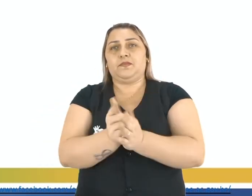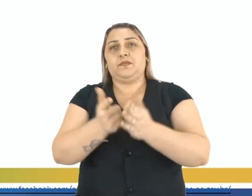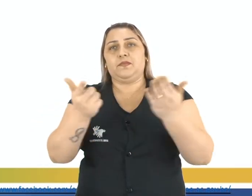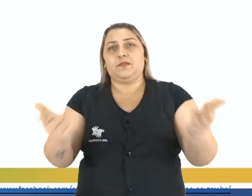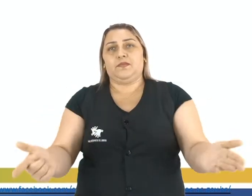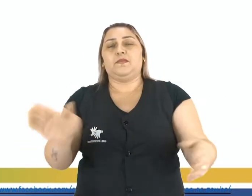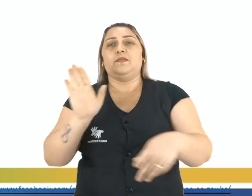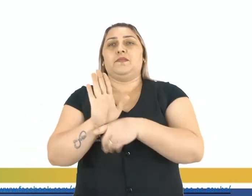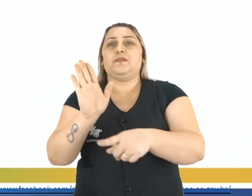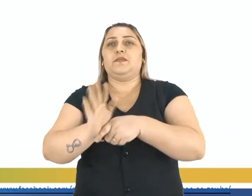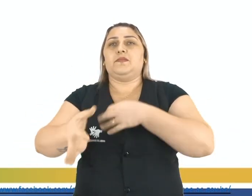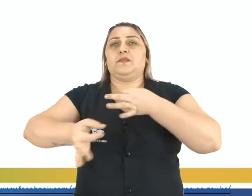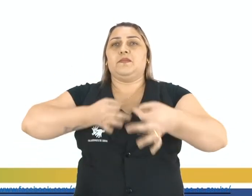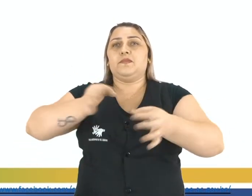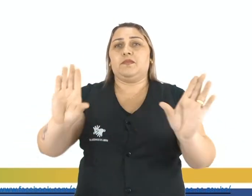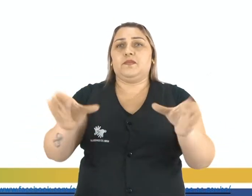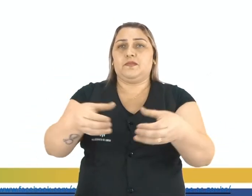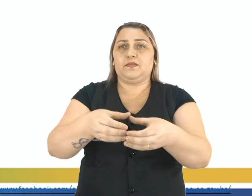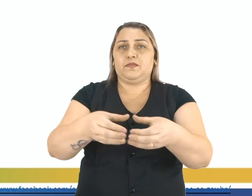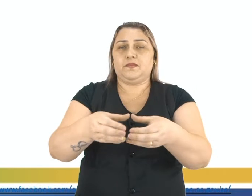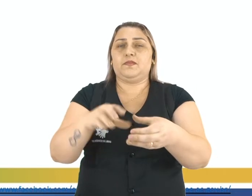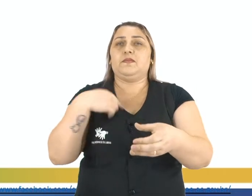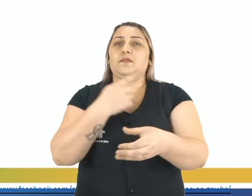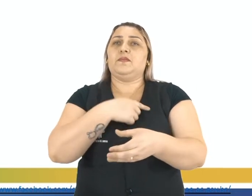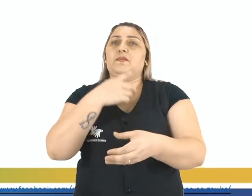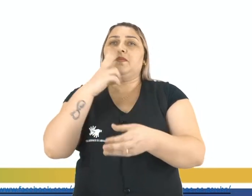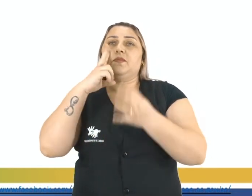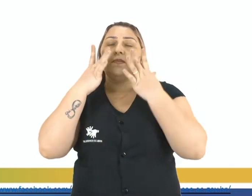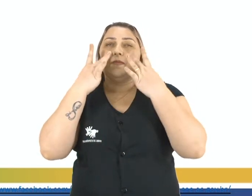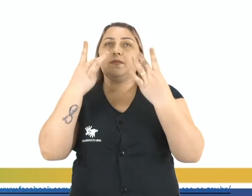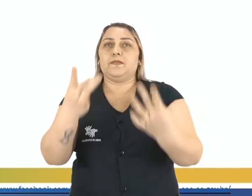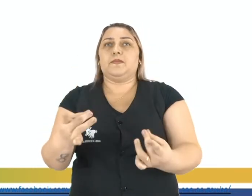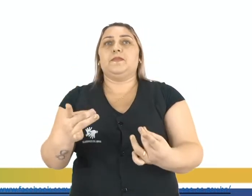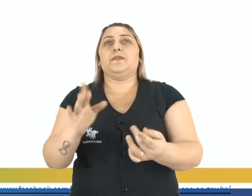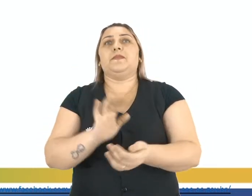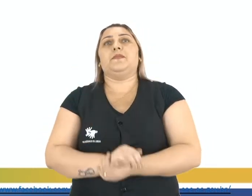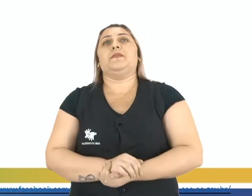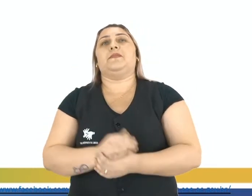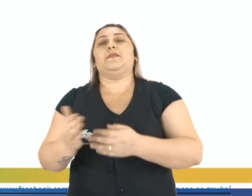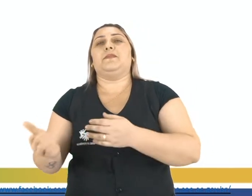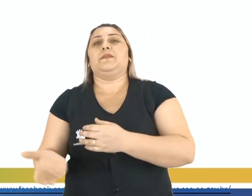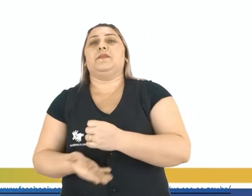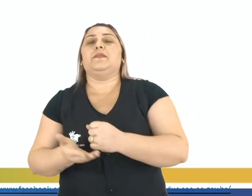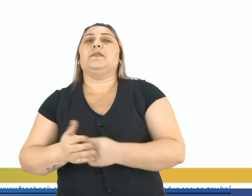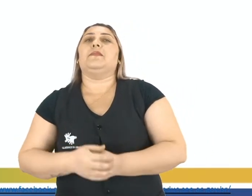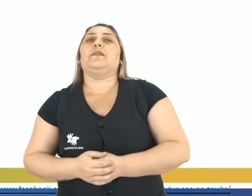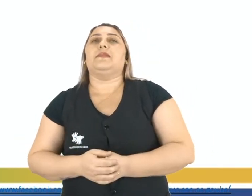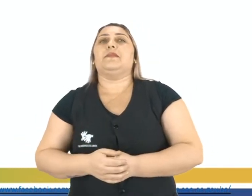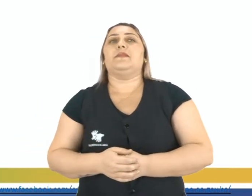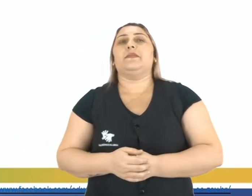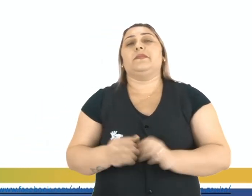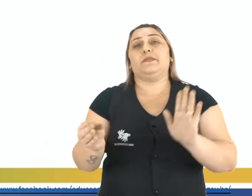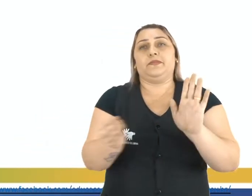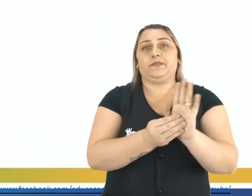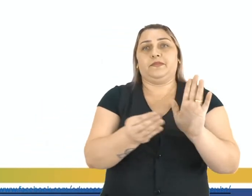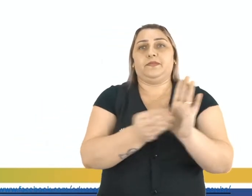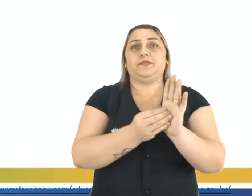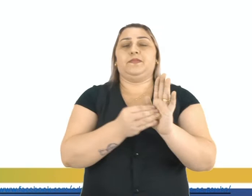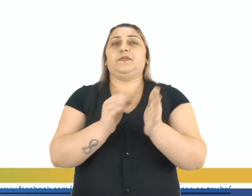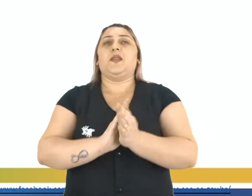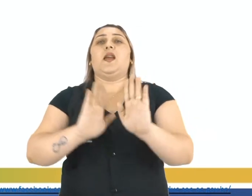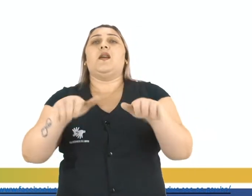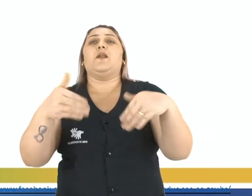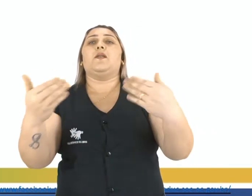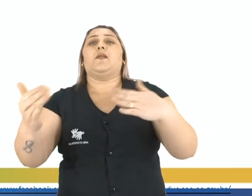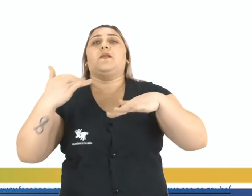que defende a opinião de um grupo, nós vamos observar esse editorial abaixo. E vocês vão colocar para mim